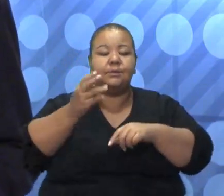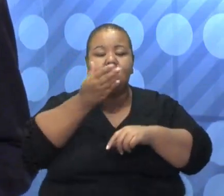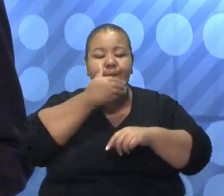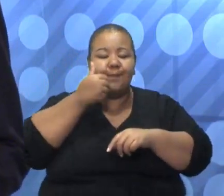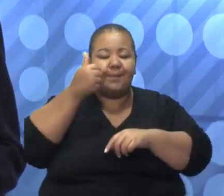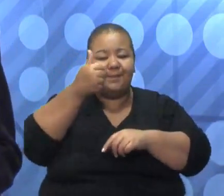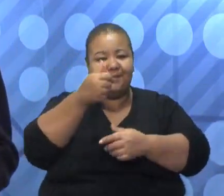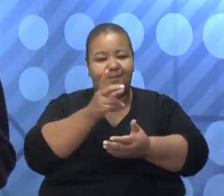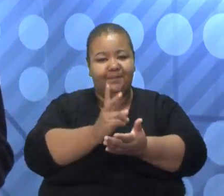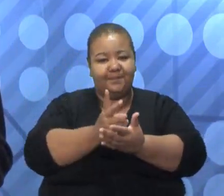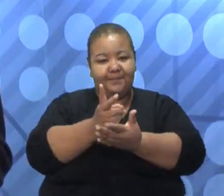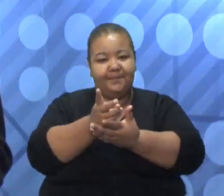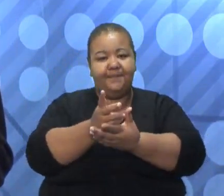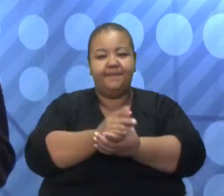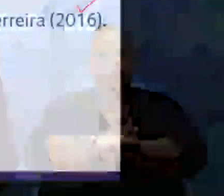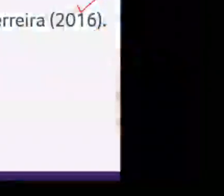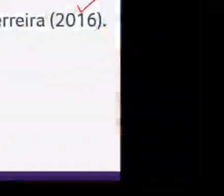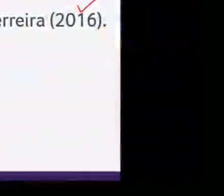interessante. Vamos continuar.